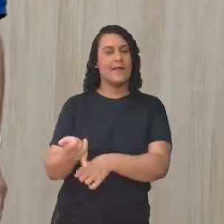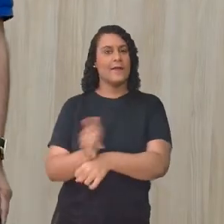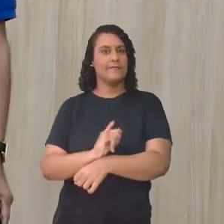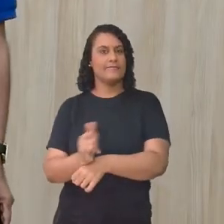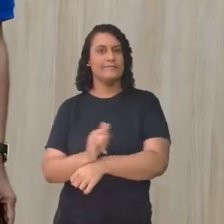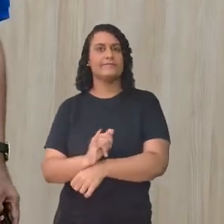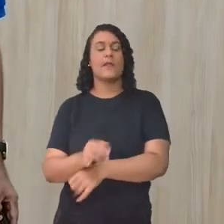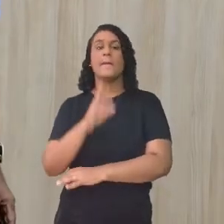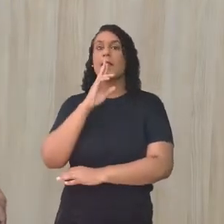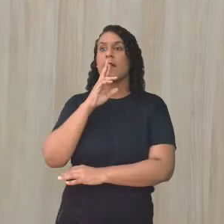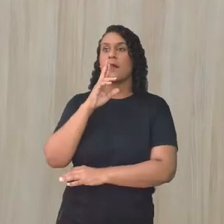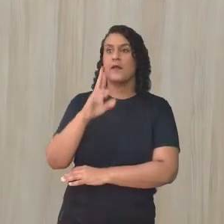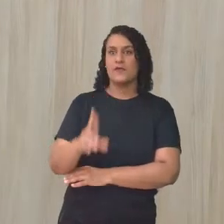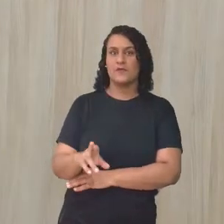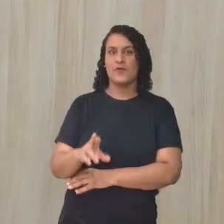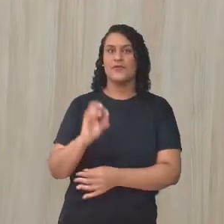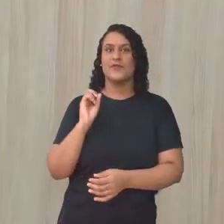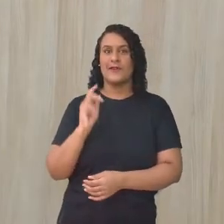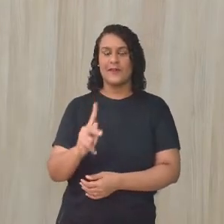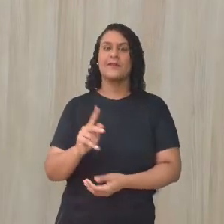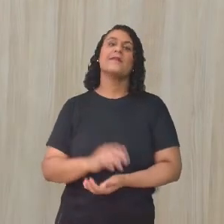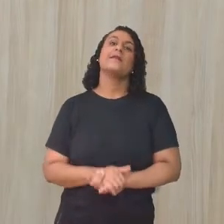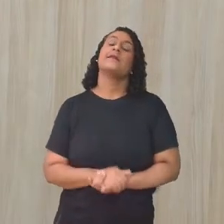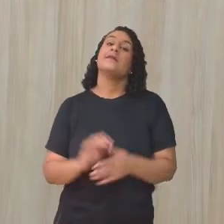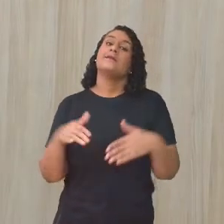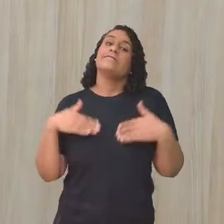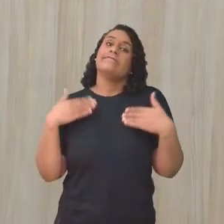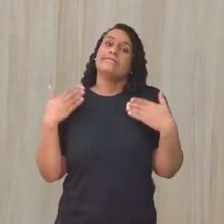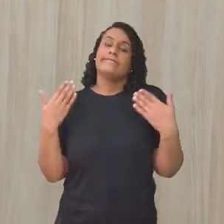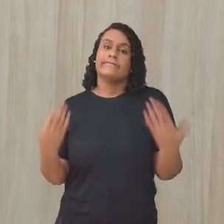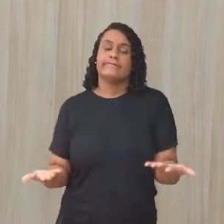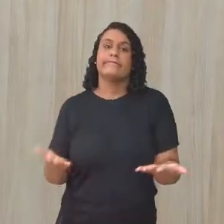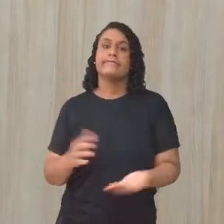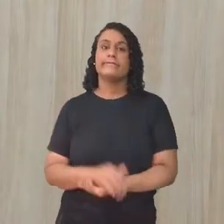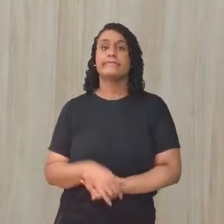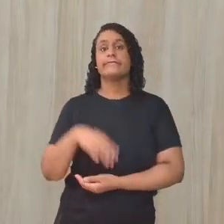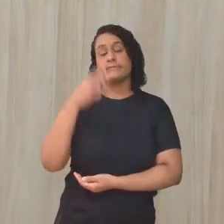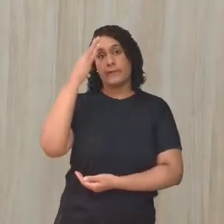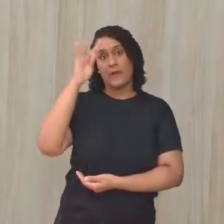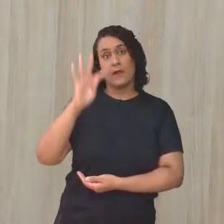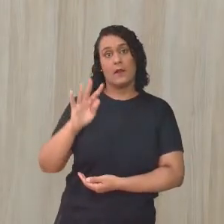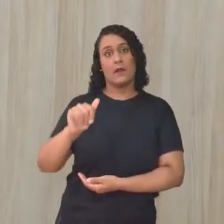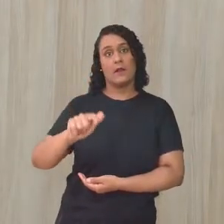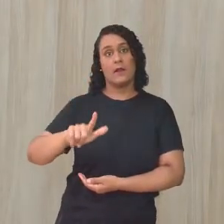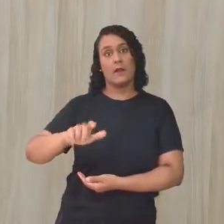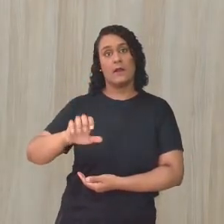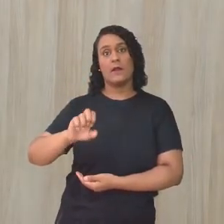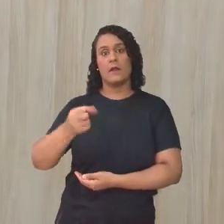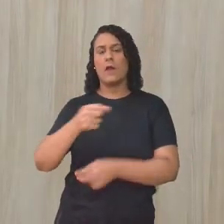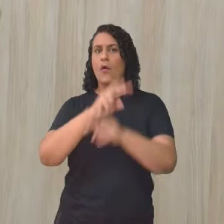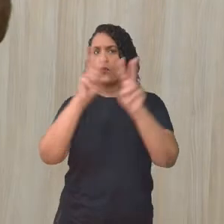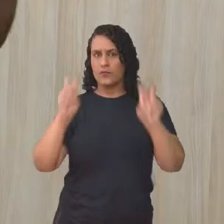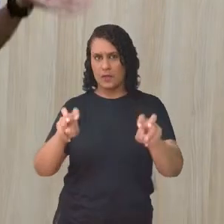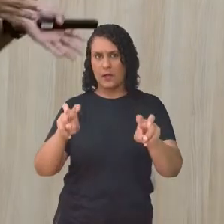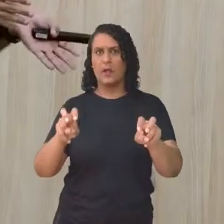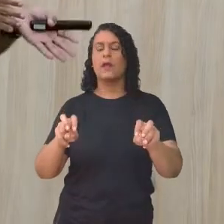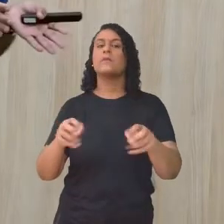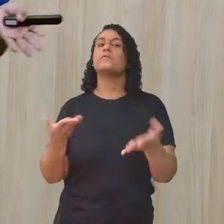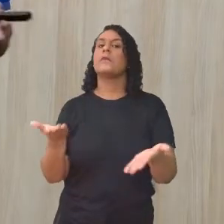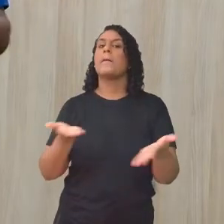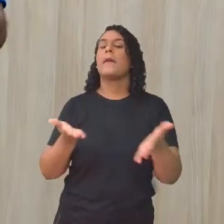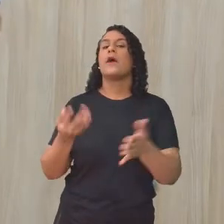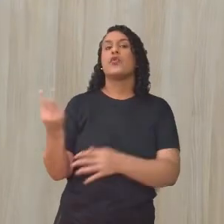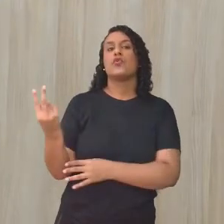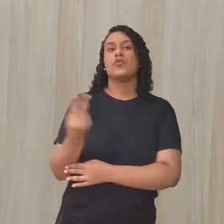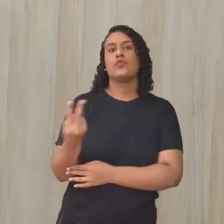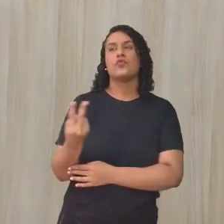vai desenvolver numa boa, tá bom? Então, é isso. Tales de Mileto foi o tema da parte 2 da aula de hoje. A